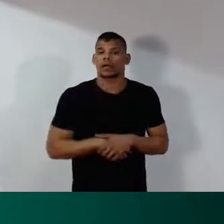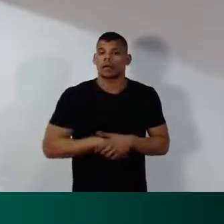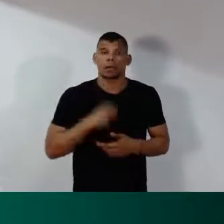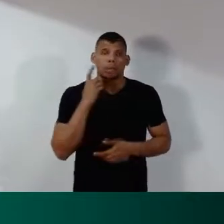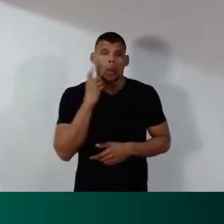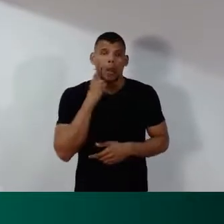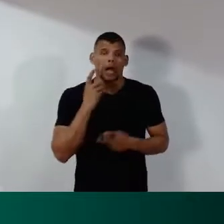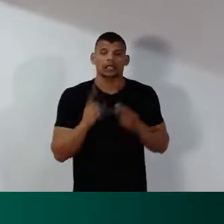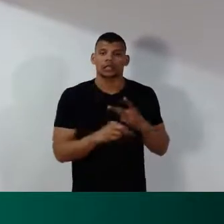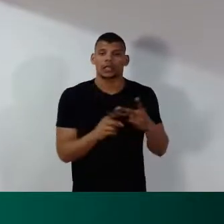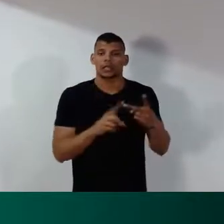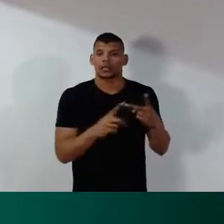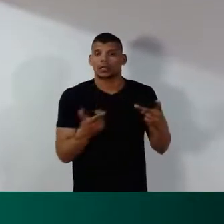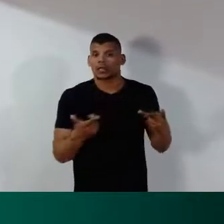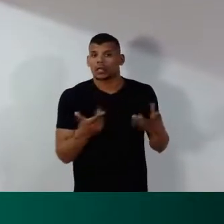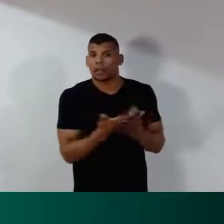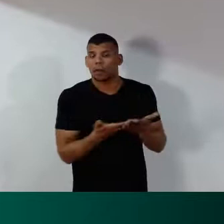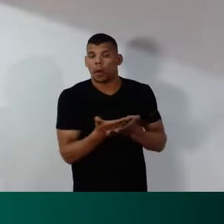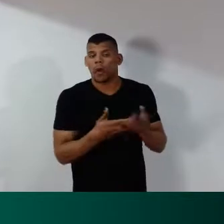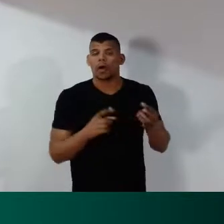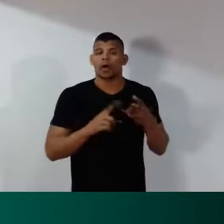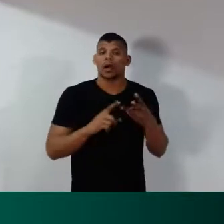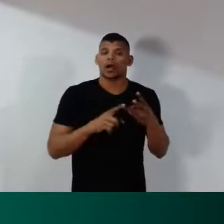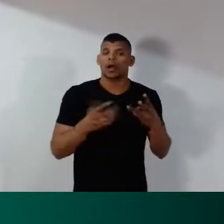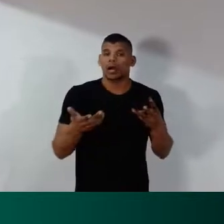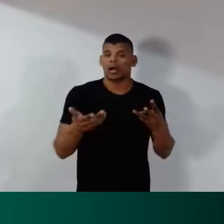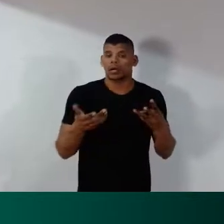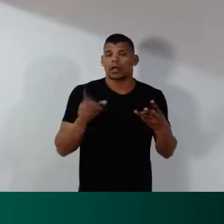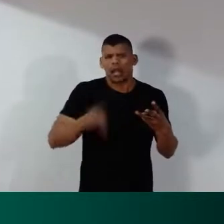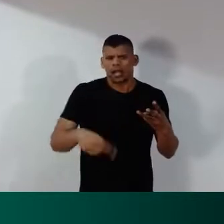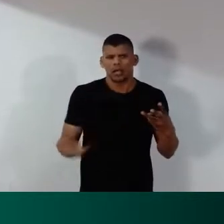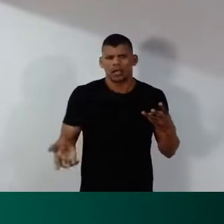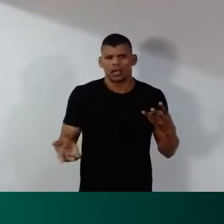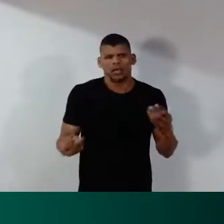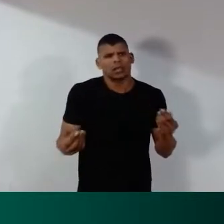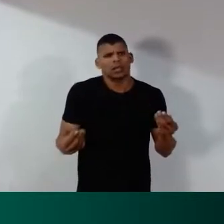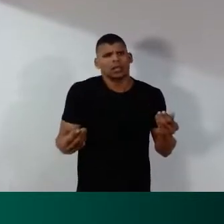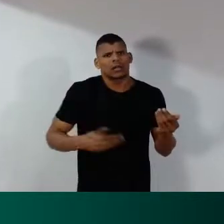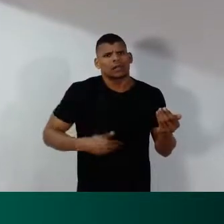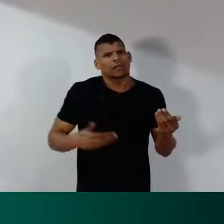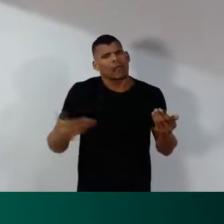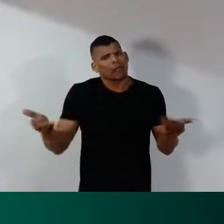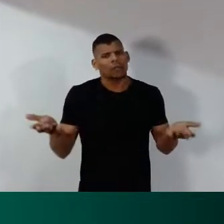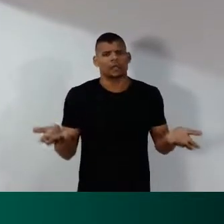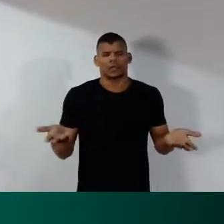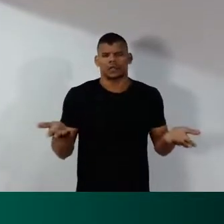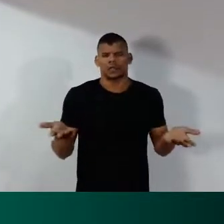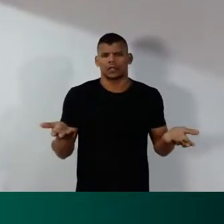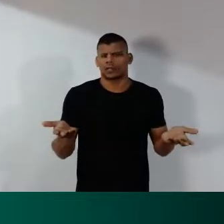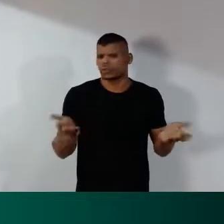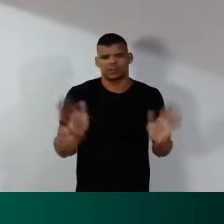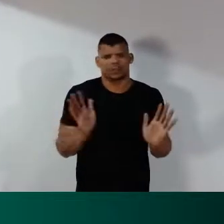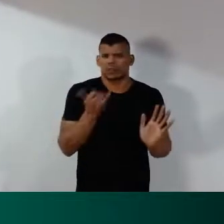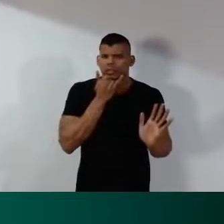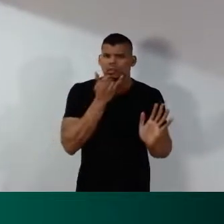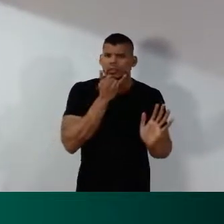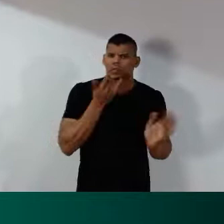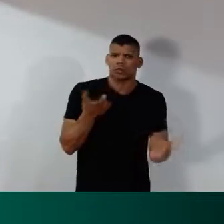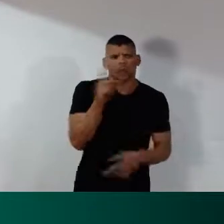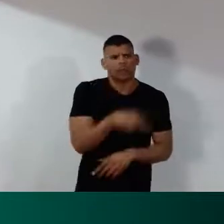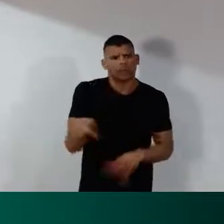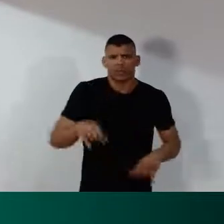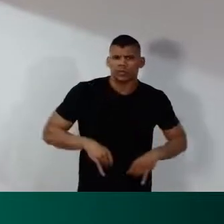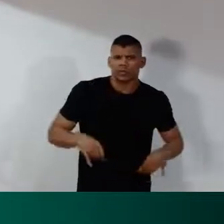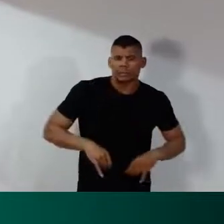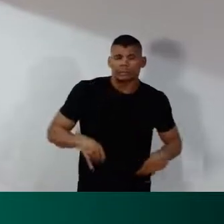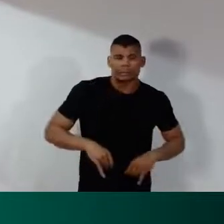comendo bolacha tapioca chilito passando fome galera já sim sinto muito dizer mas vocês